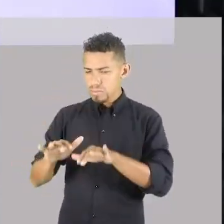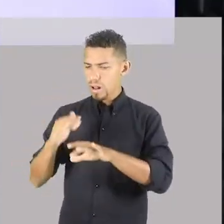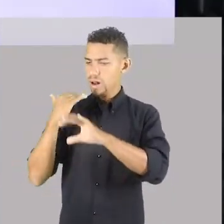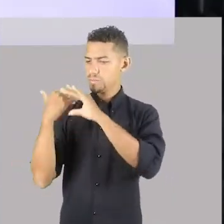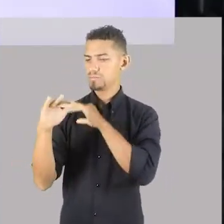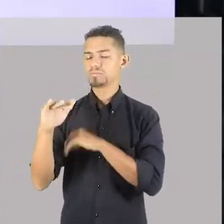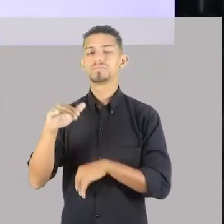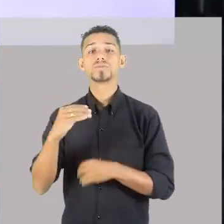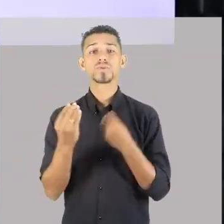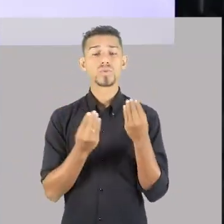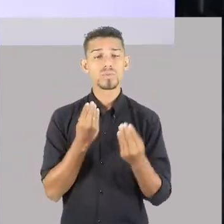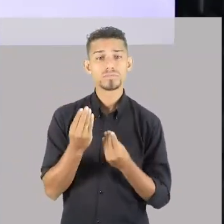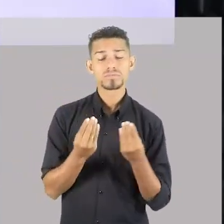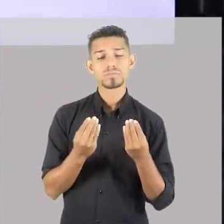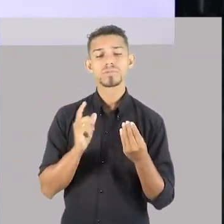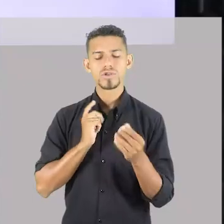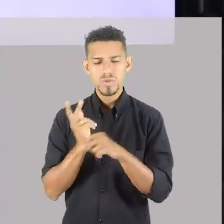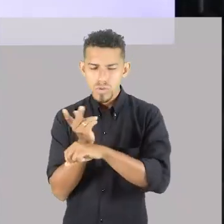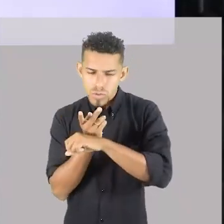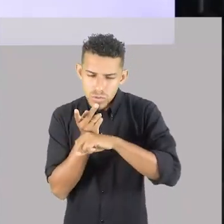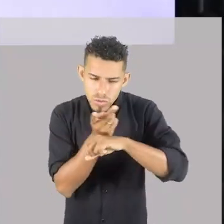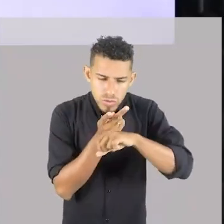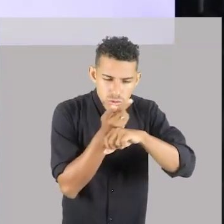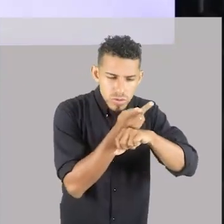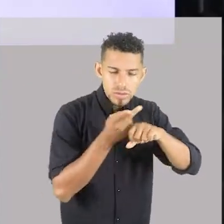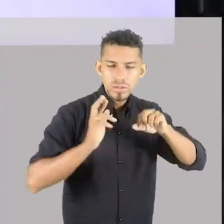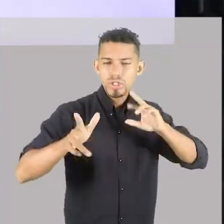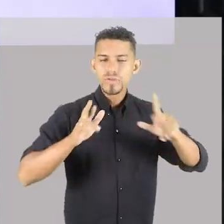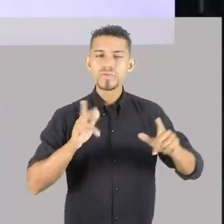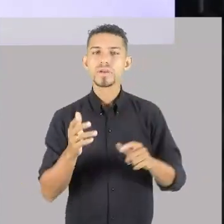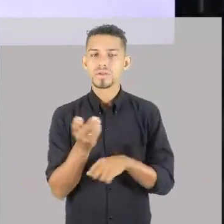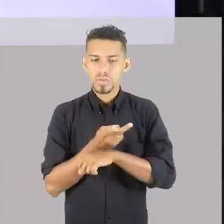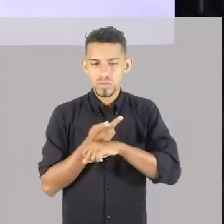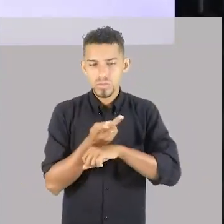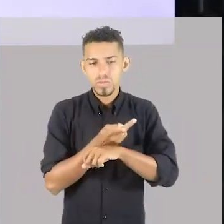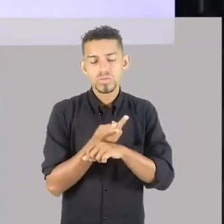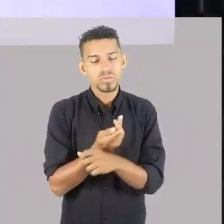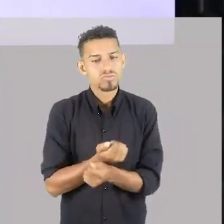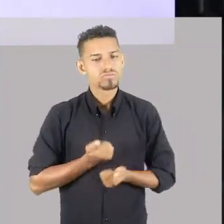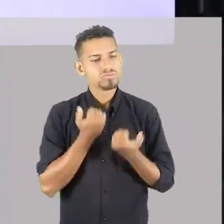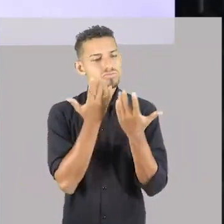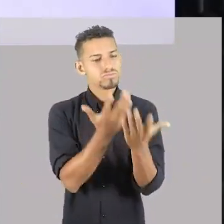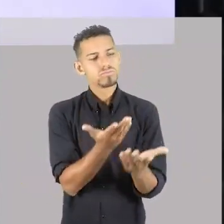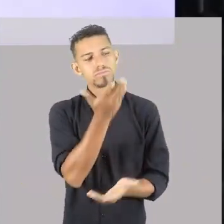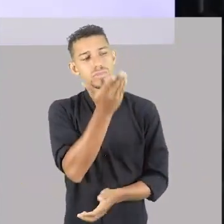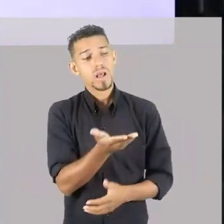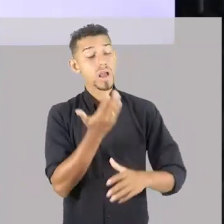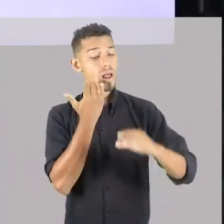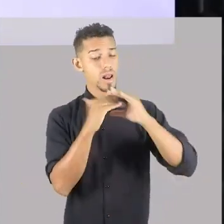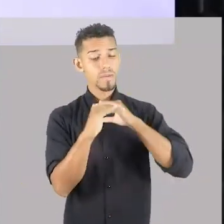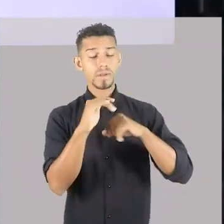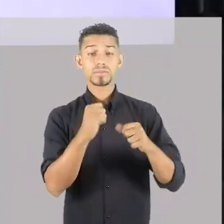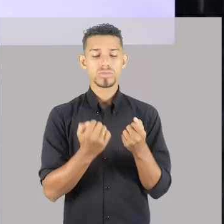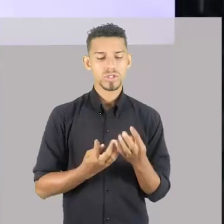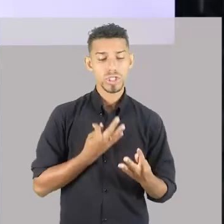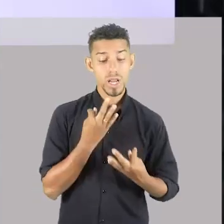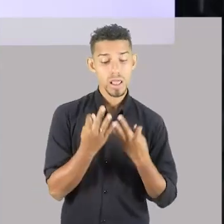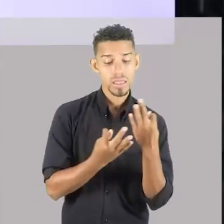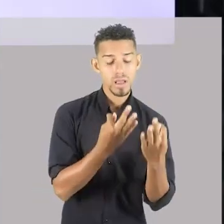aquela mensagem, certo? Eu busco uma forma diferente, dou para aquela mensagem um